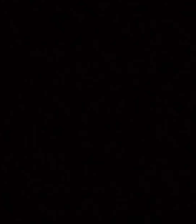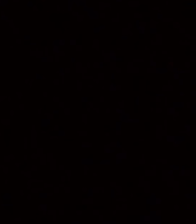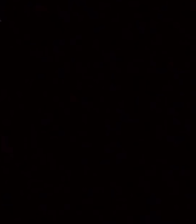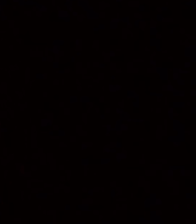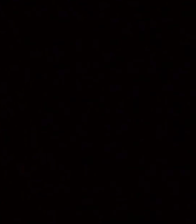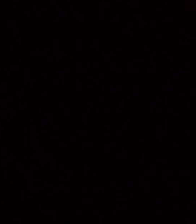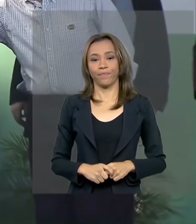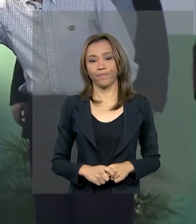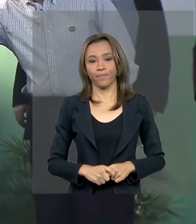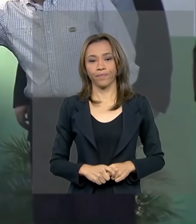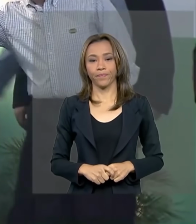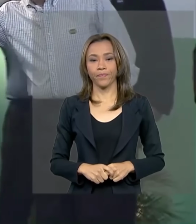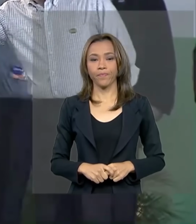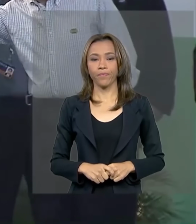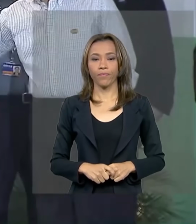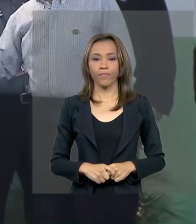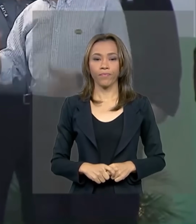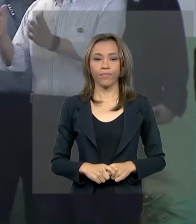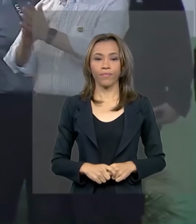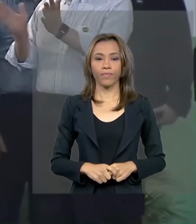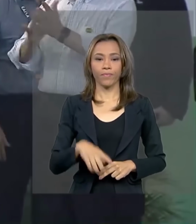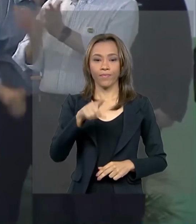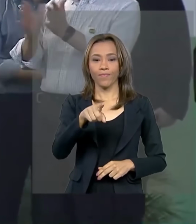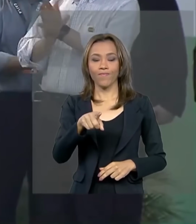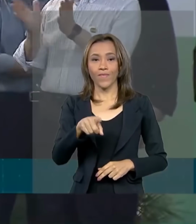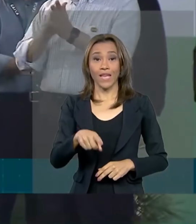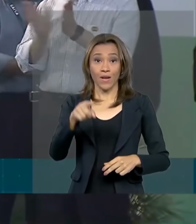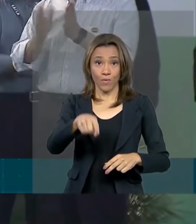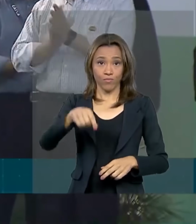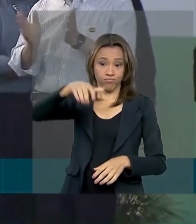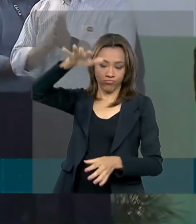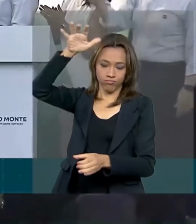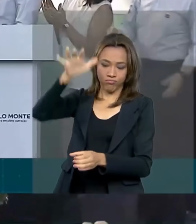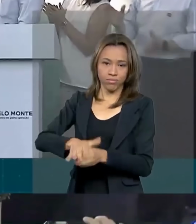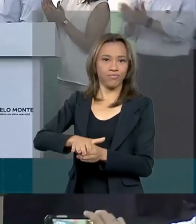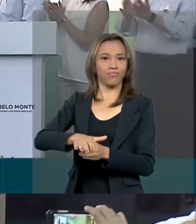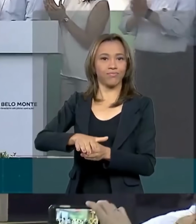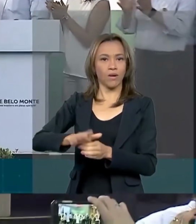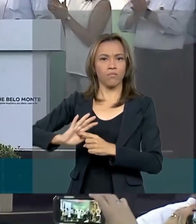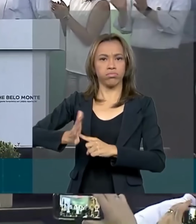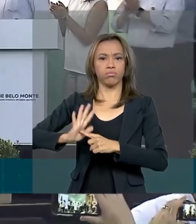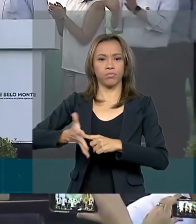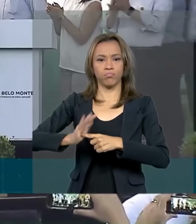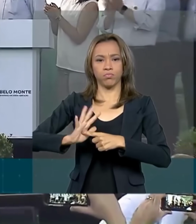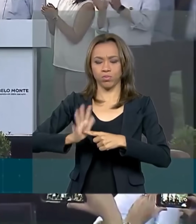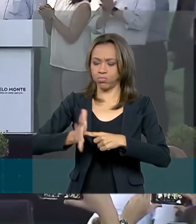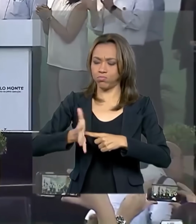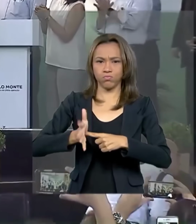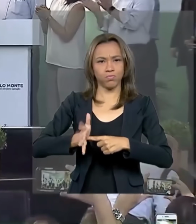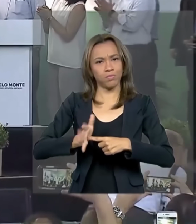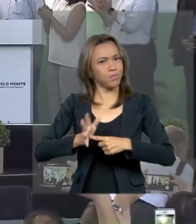solução é pegar e entregar a preço de banana né e o problema continua que é o quê não temos a capacidade de refinar